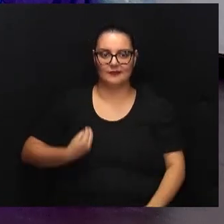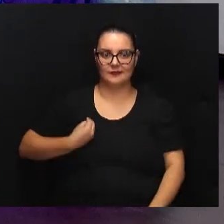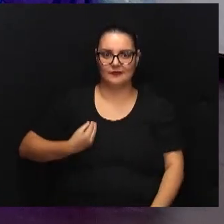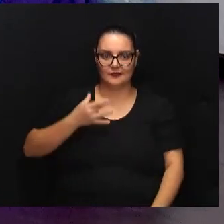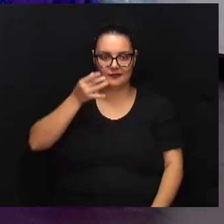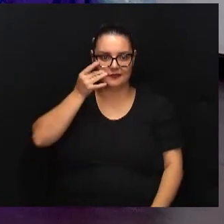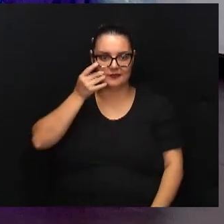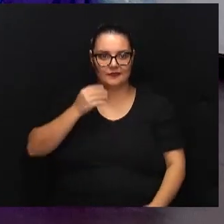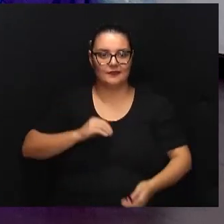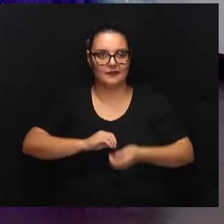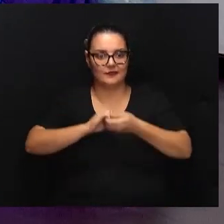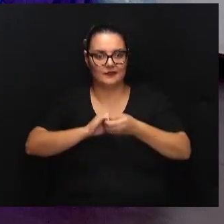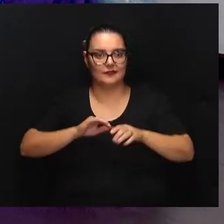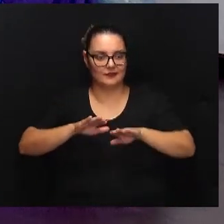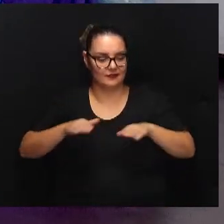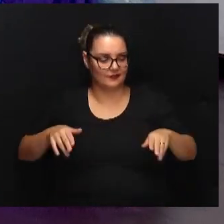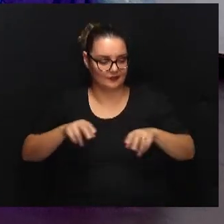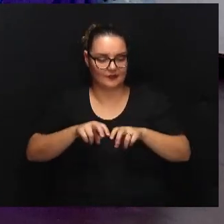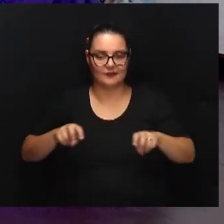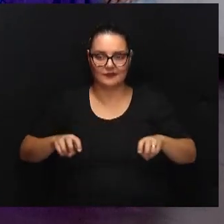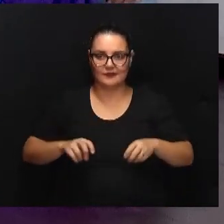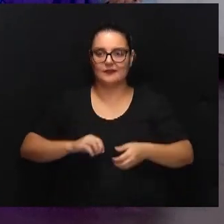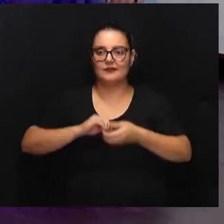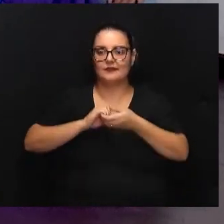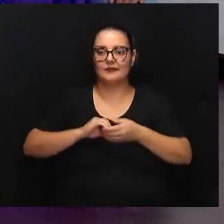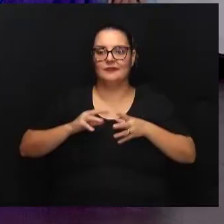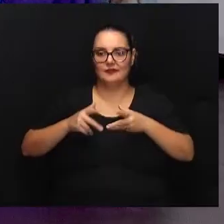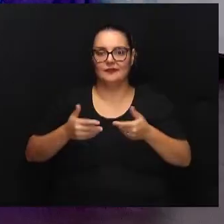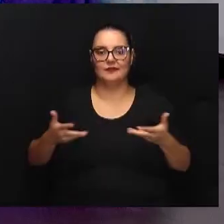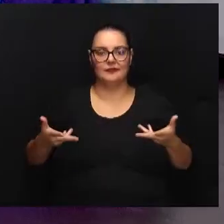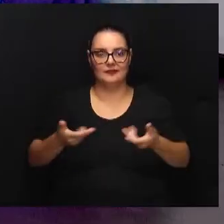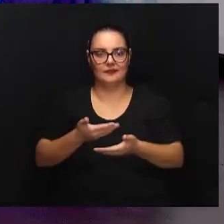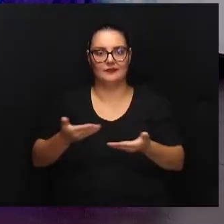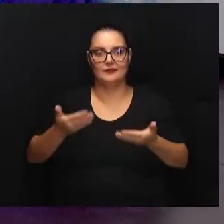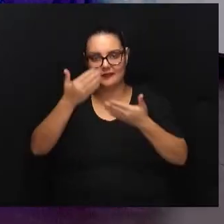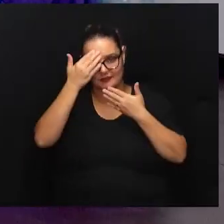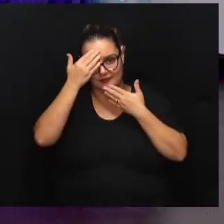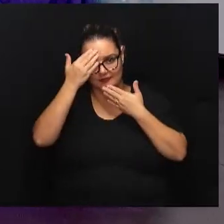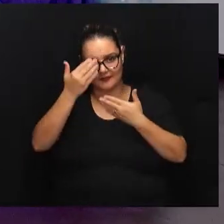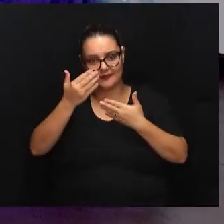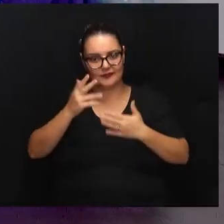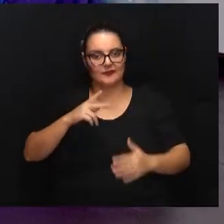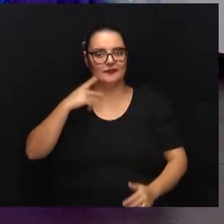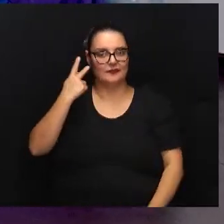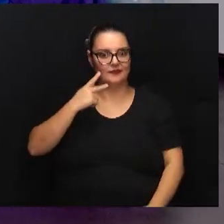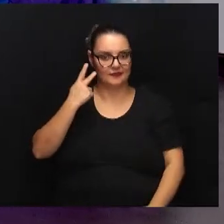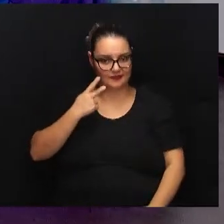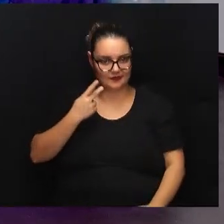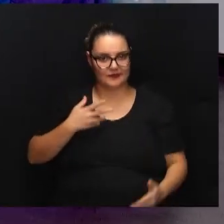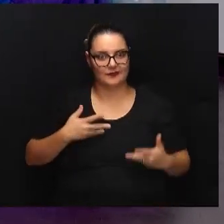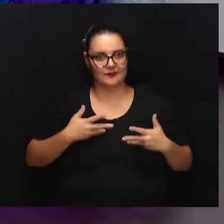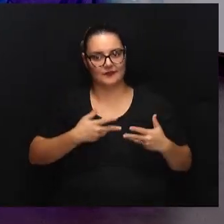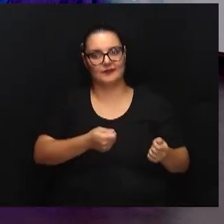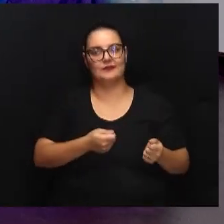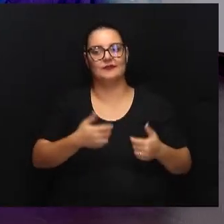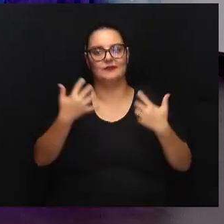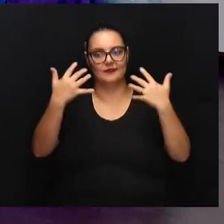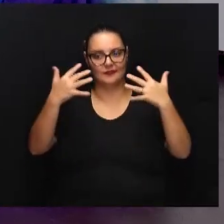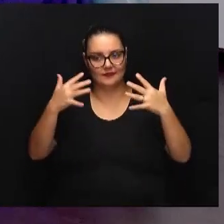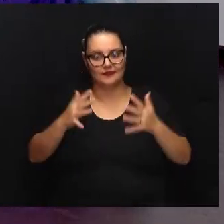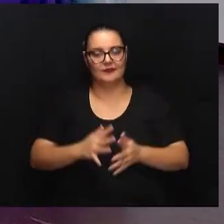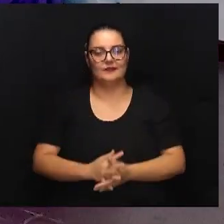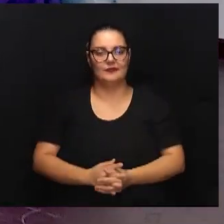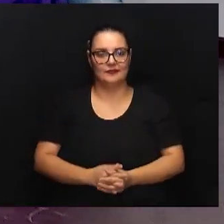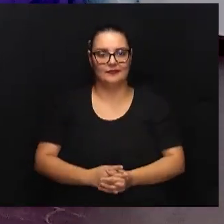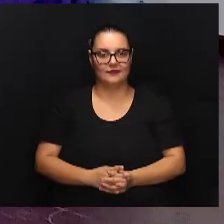Boa noite a todas as pessoas presentes. Quero saudar a mesa, saudar todo mundo, agradecer às vereadoras